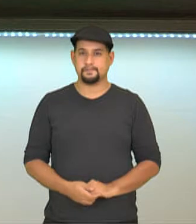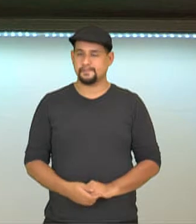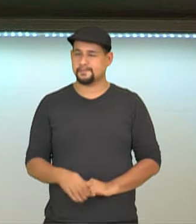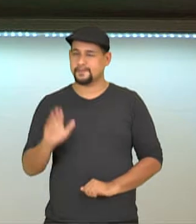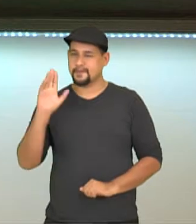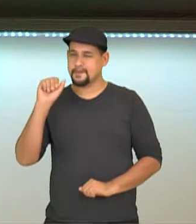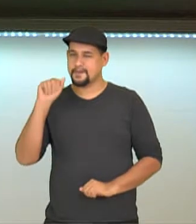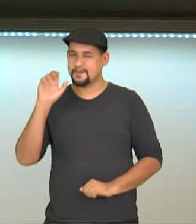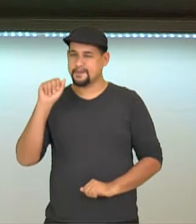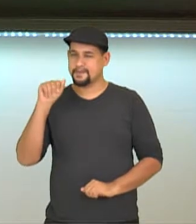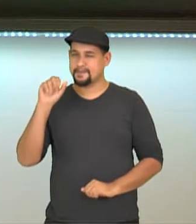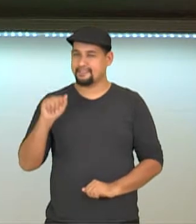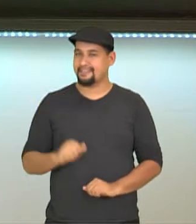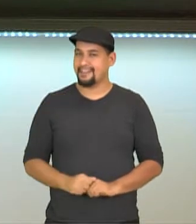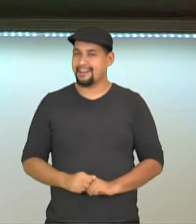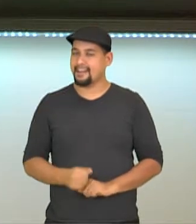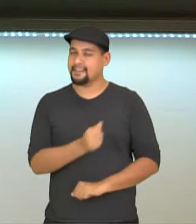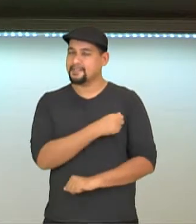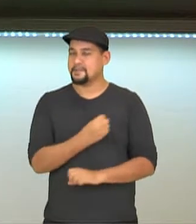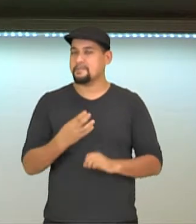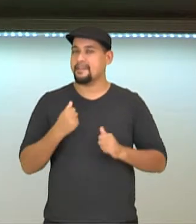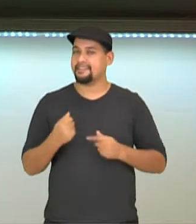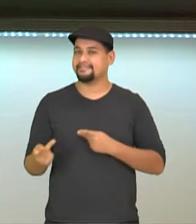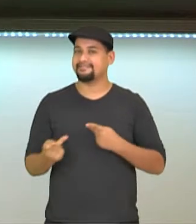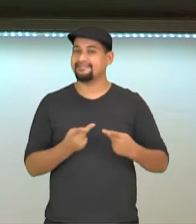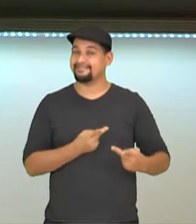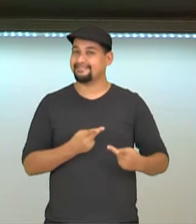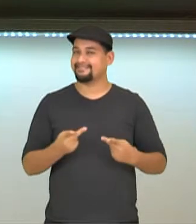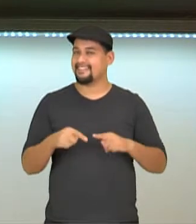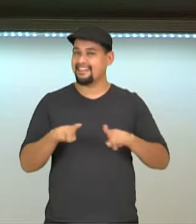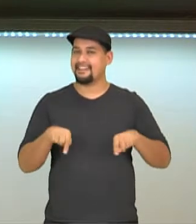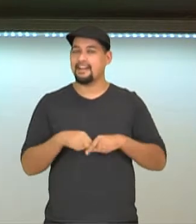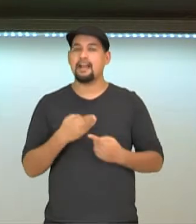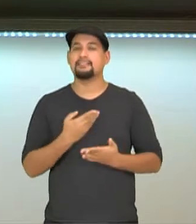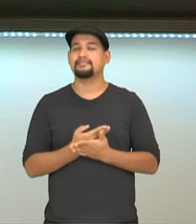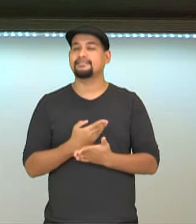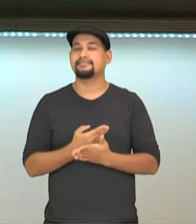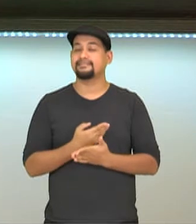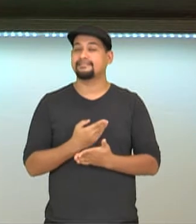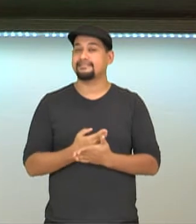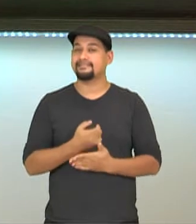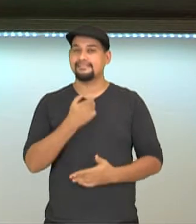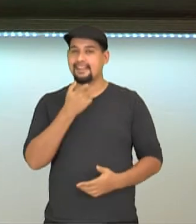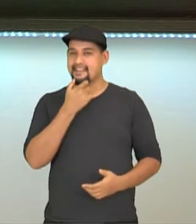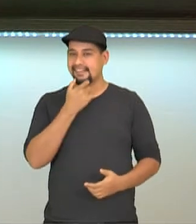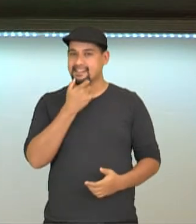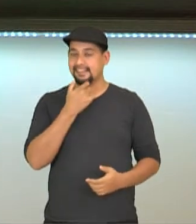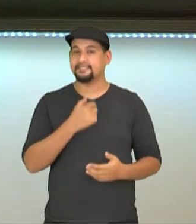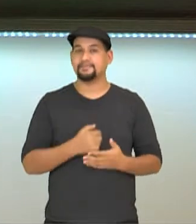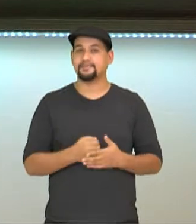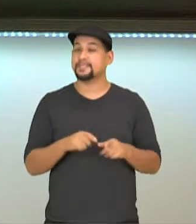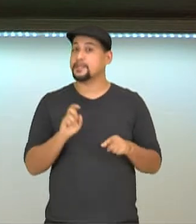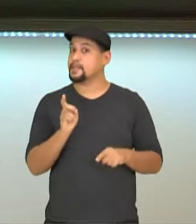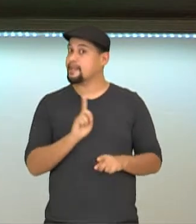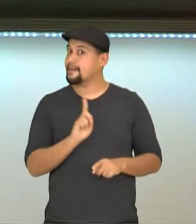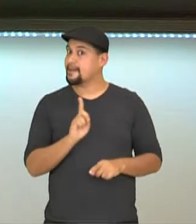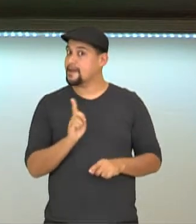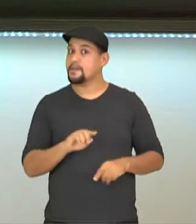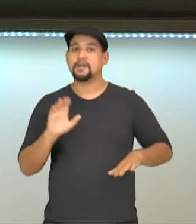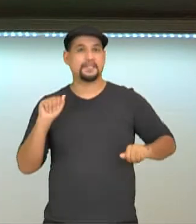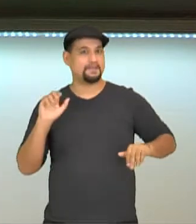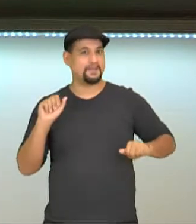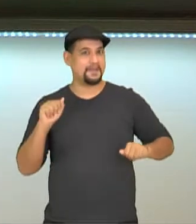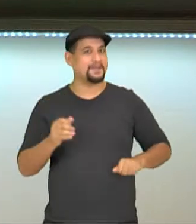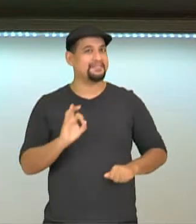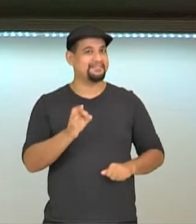Olá, chicos, que tal? Bem-vindos a mais uma classe de língua espanhola. Sou a professora Elisiane.